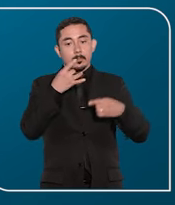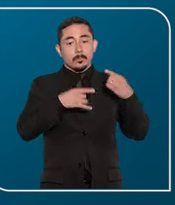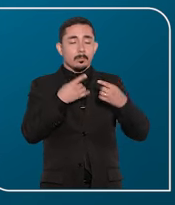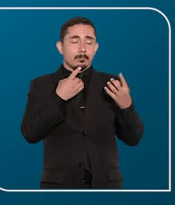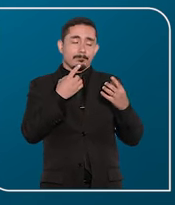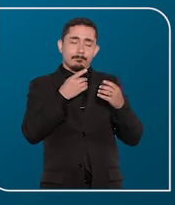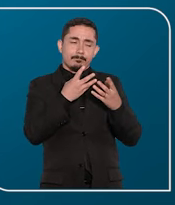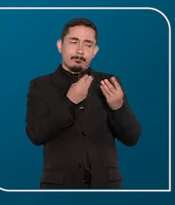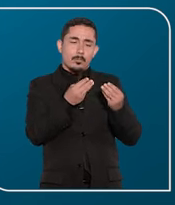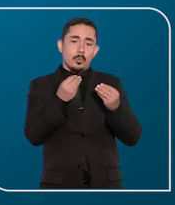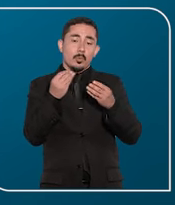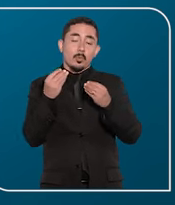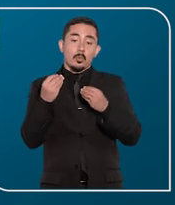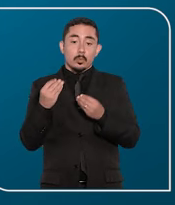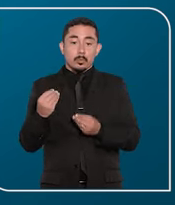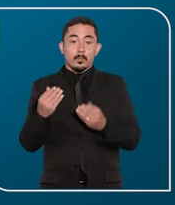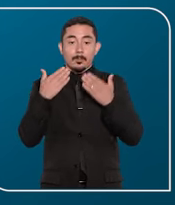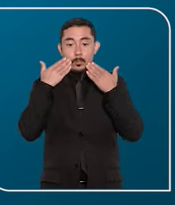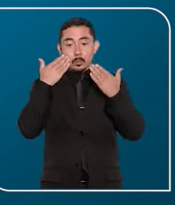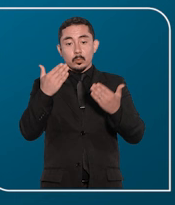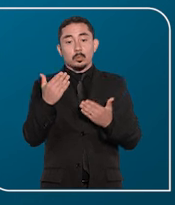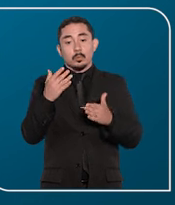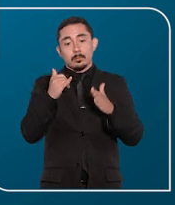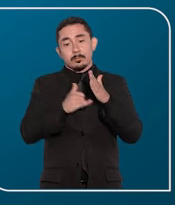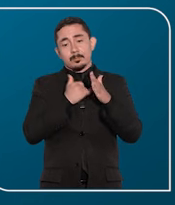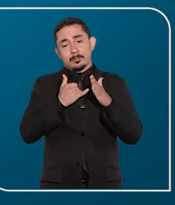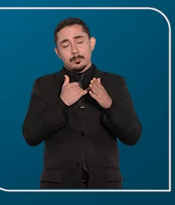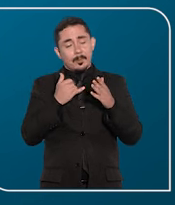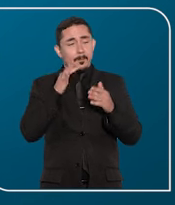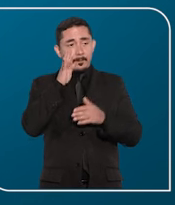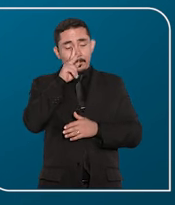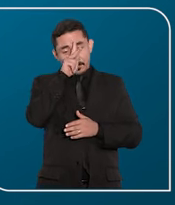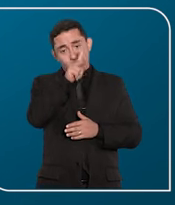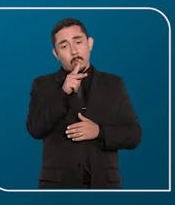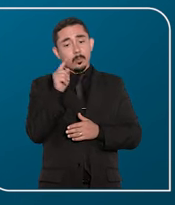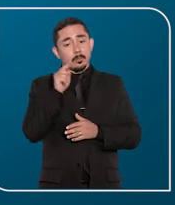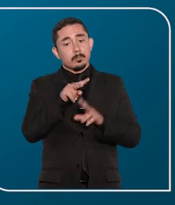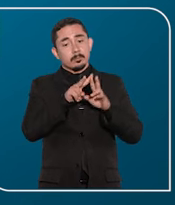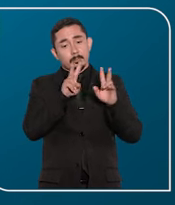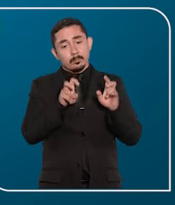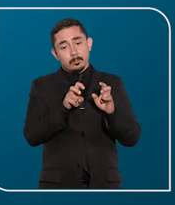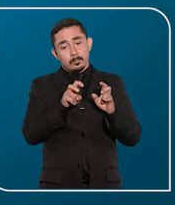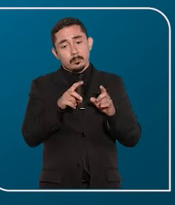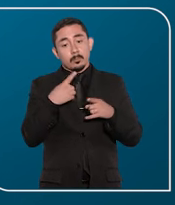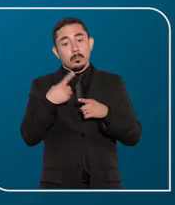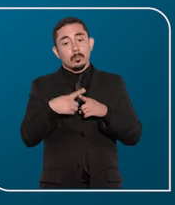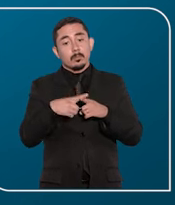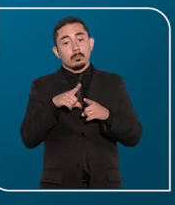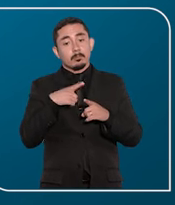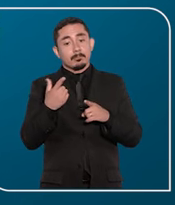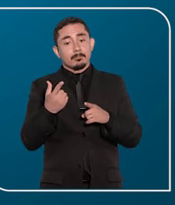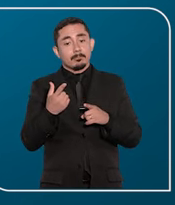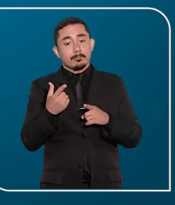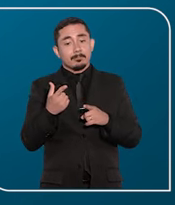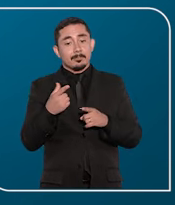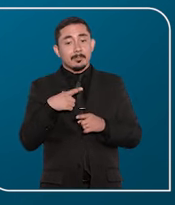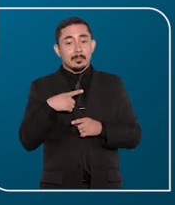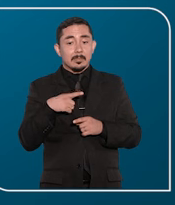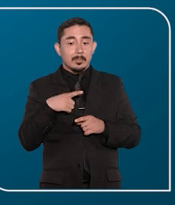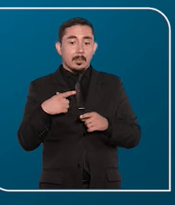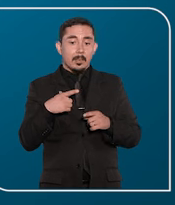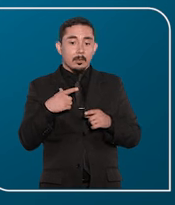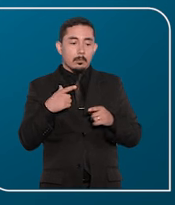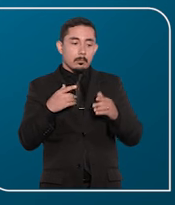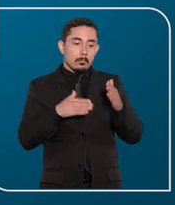uma postura institucional da OAB bastante forte nesse sentido. Né? Porque nós temos patamares, entre